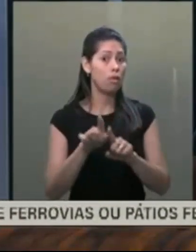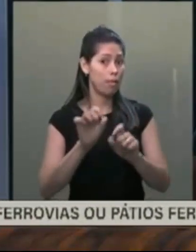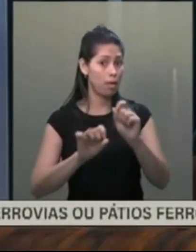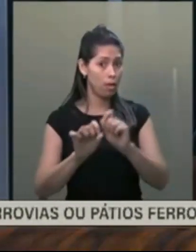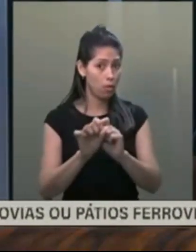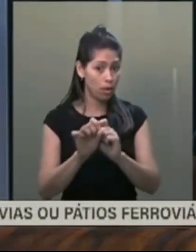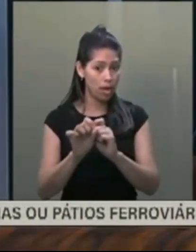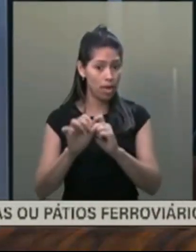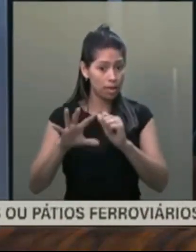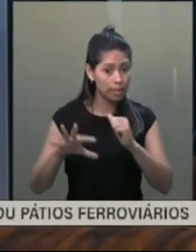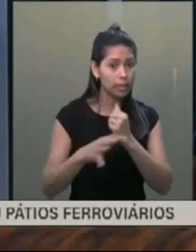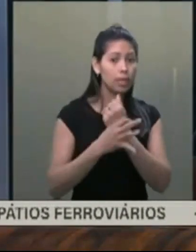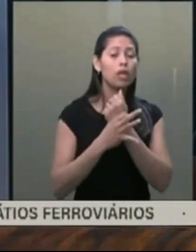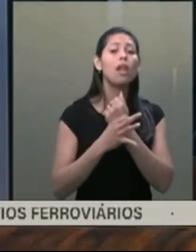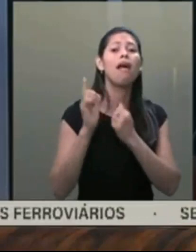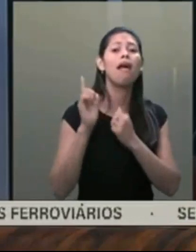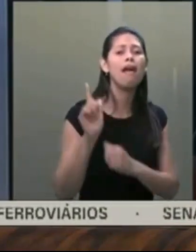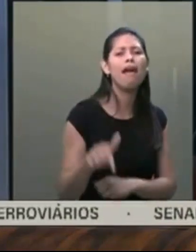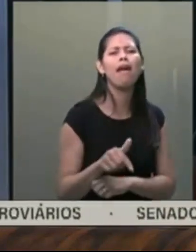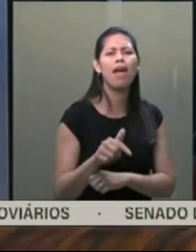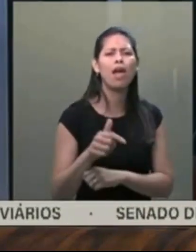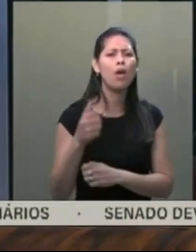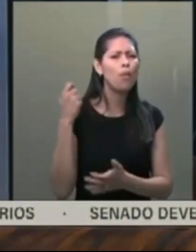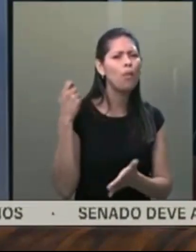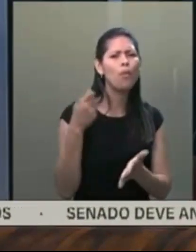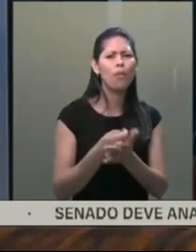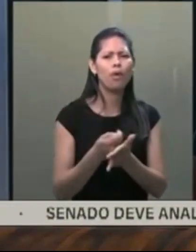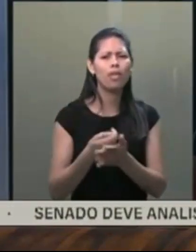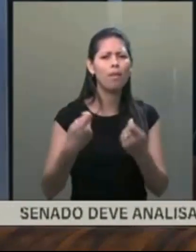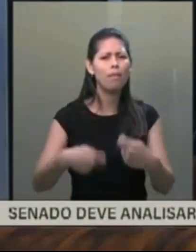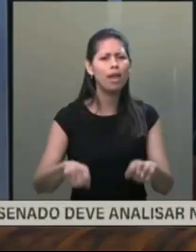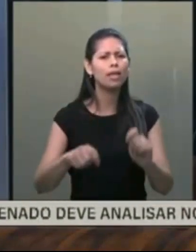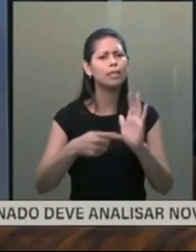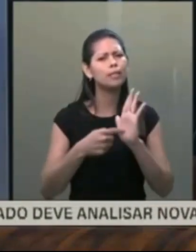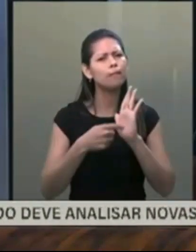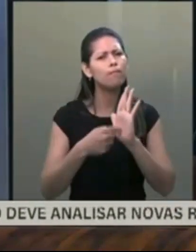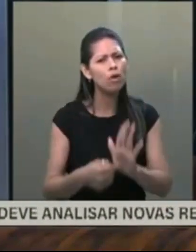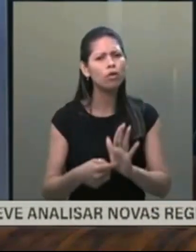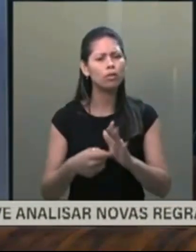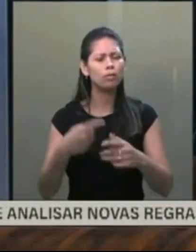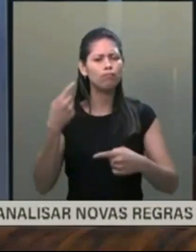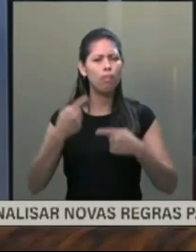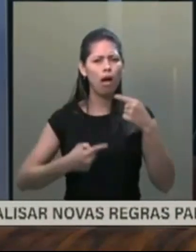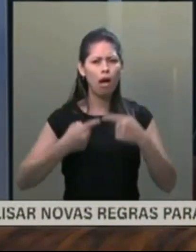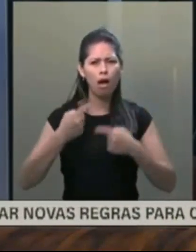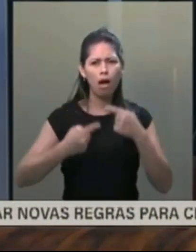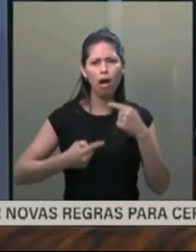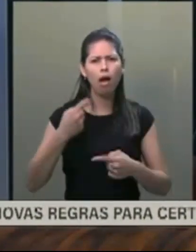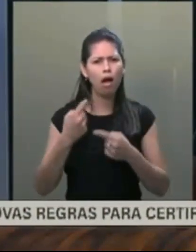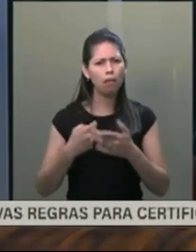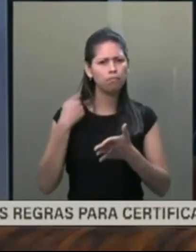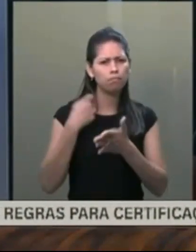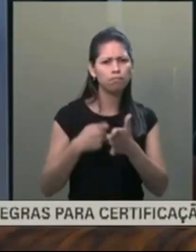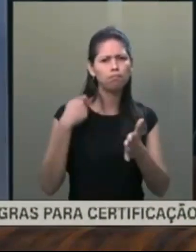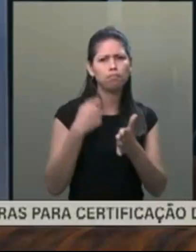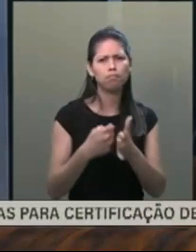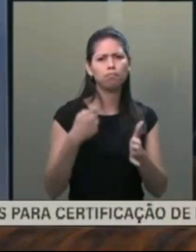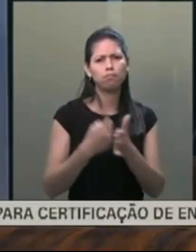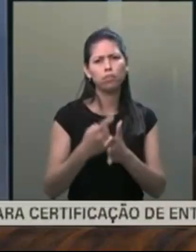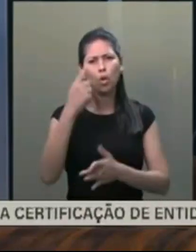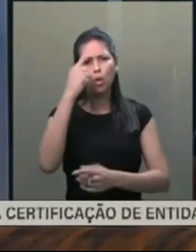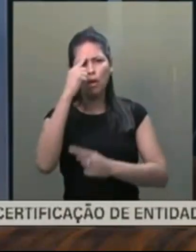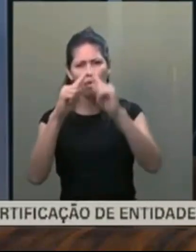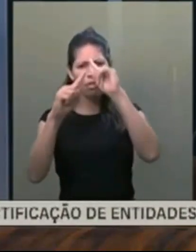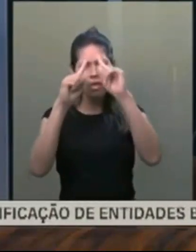parlar, ou seja, apresentar, debater, defender ideias